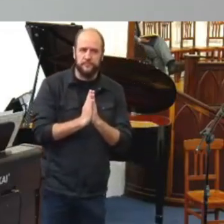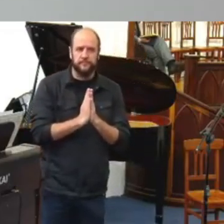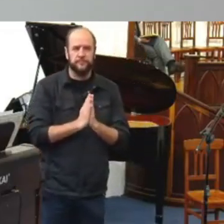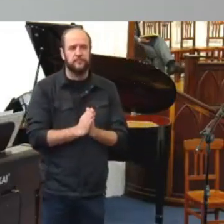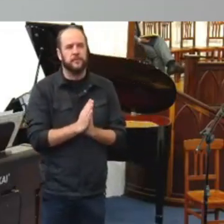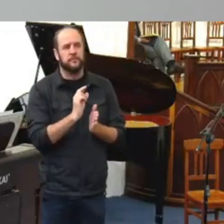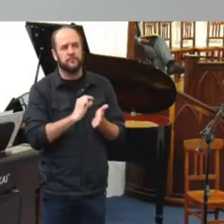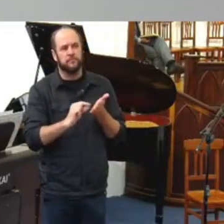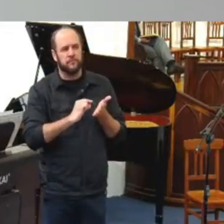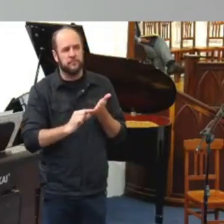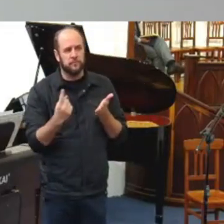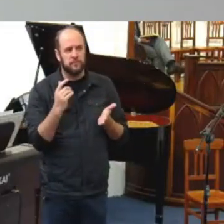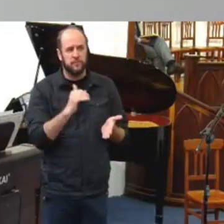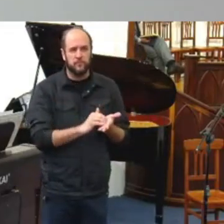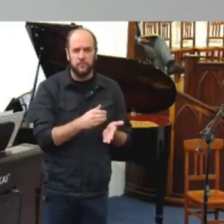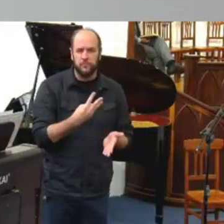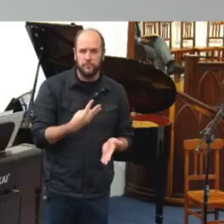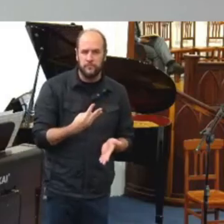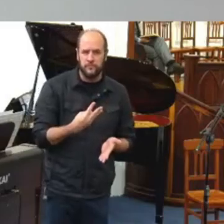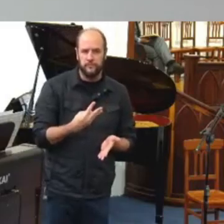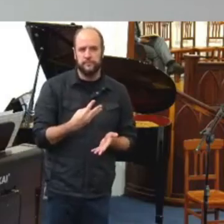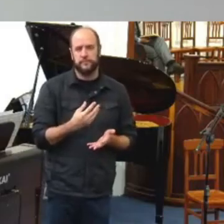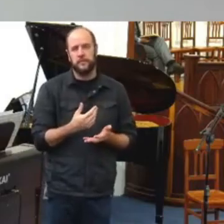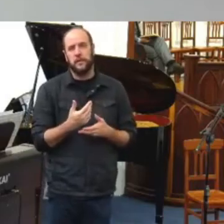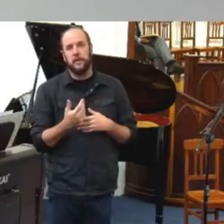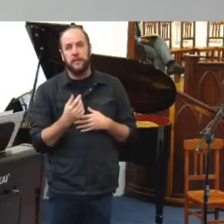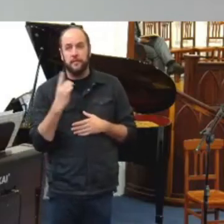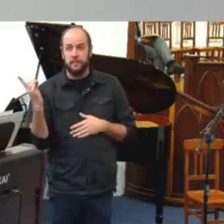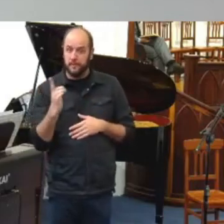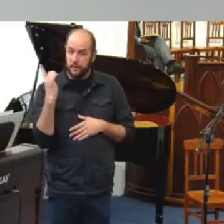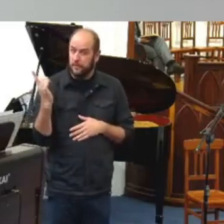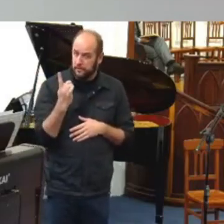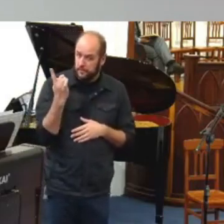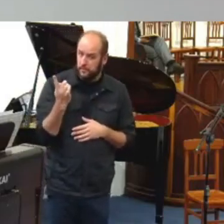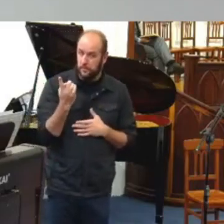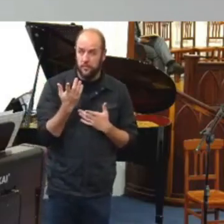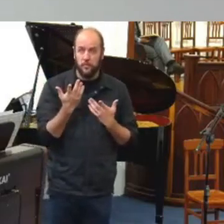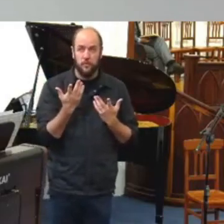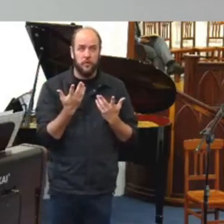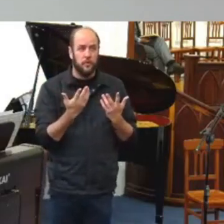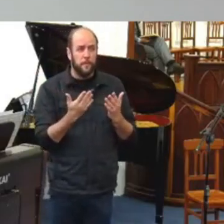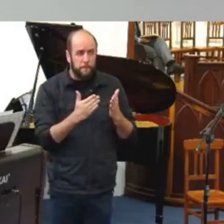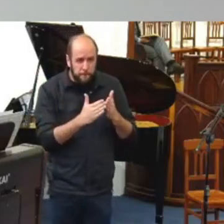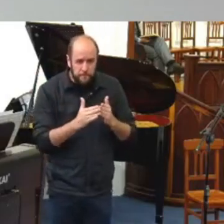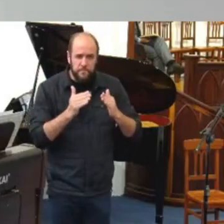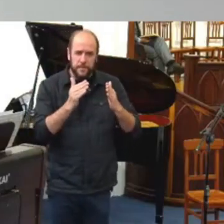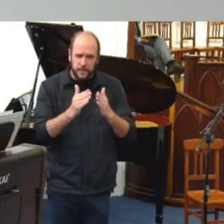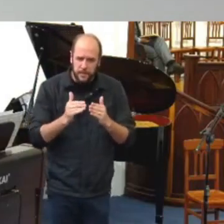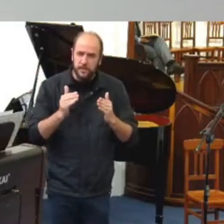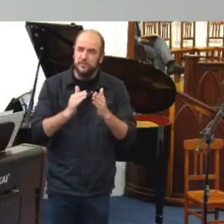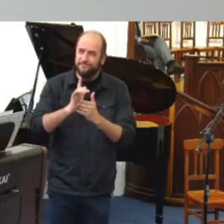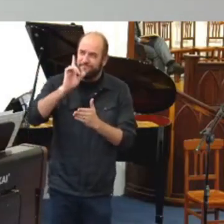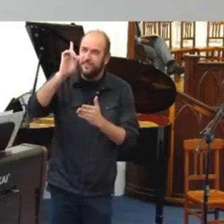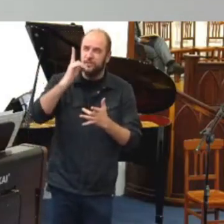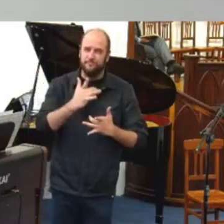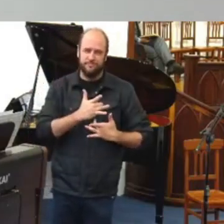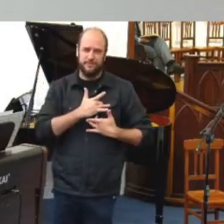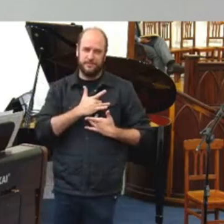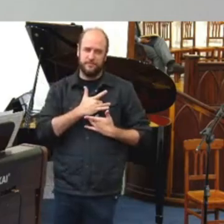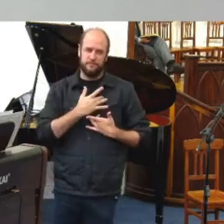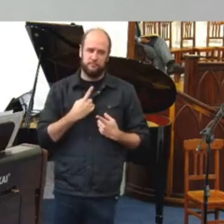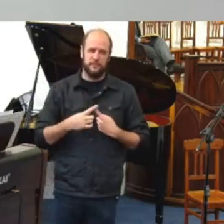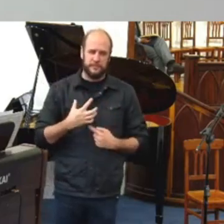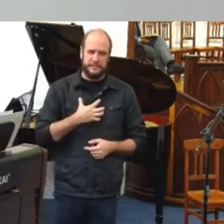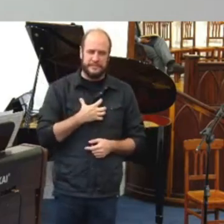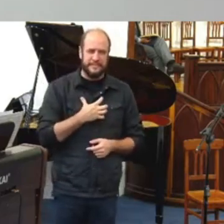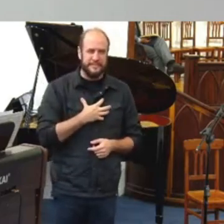os versos de 1 a 3, Davi vai fazer um pedido de misericórdia ao Senhor, porque ele